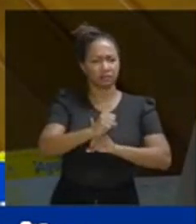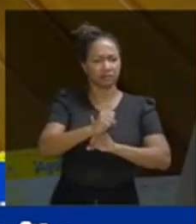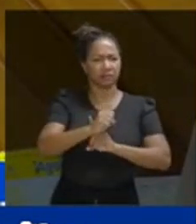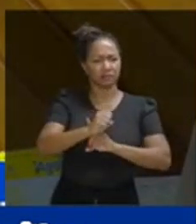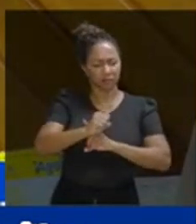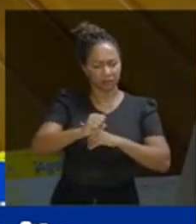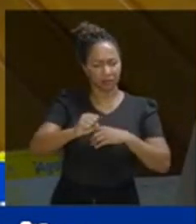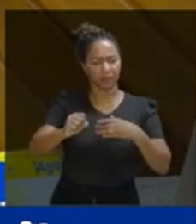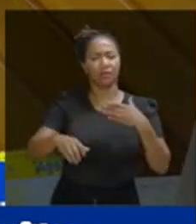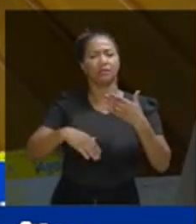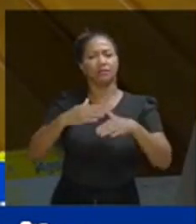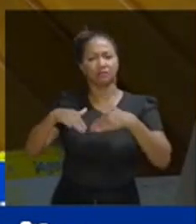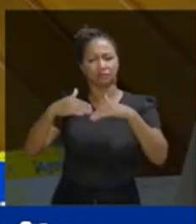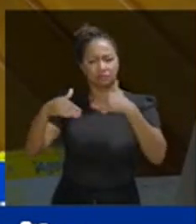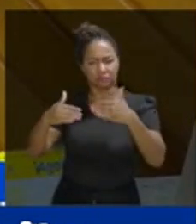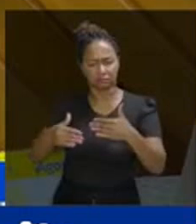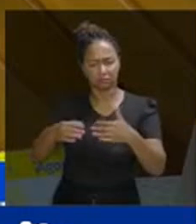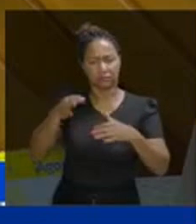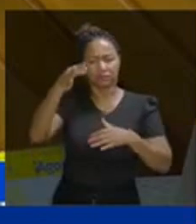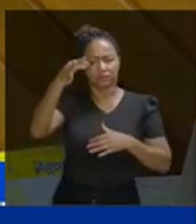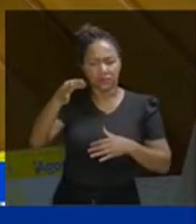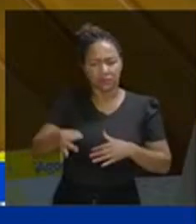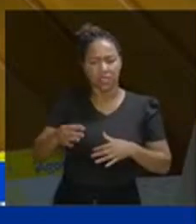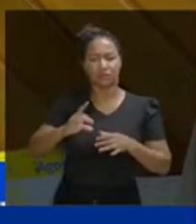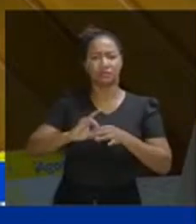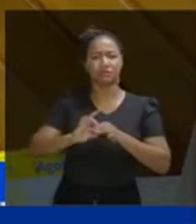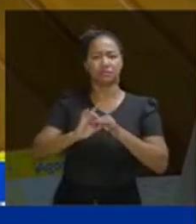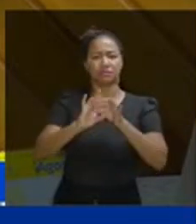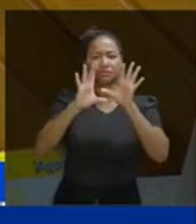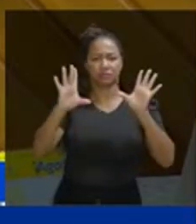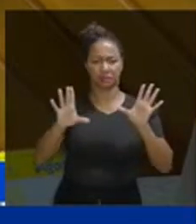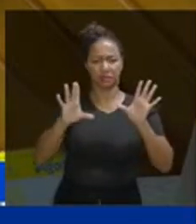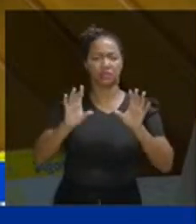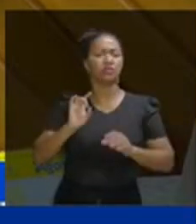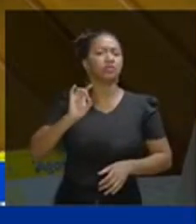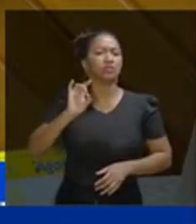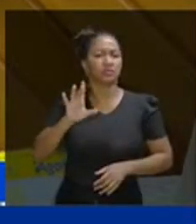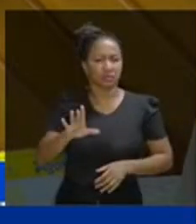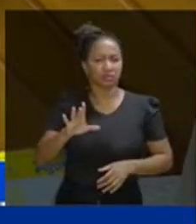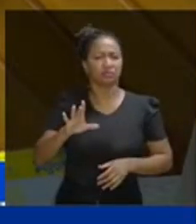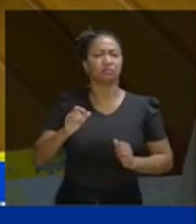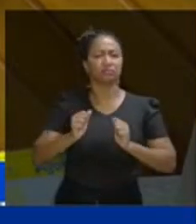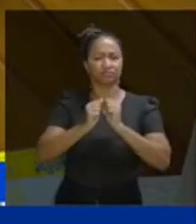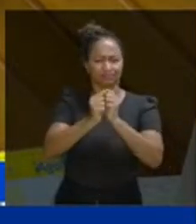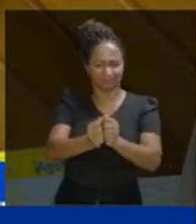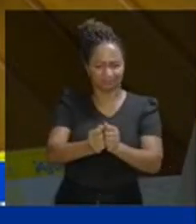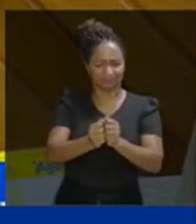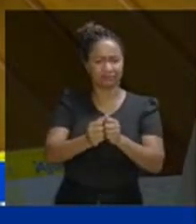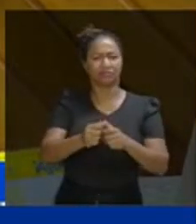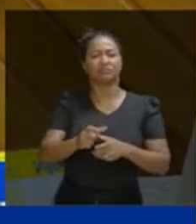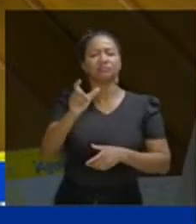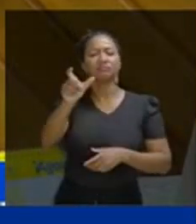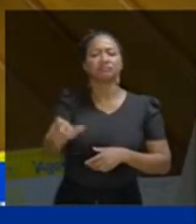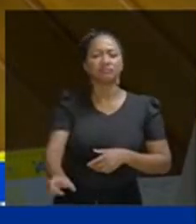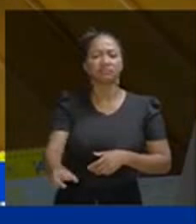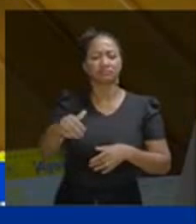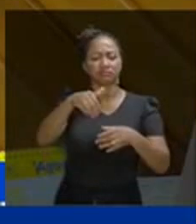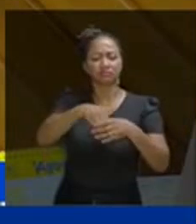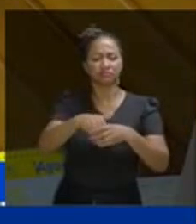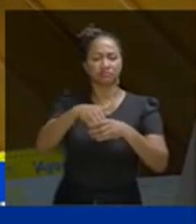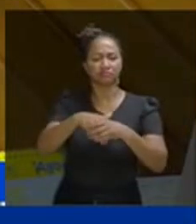um processo eleitoral rígido e democrático, que somente se consubstancia quando